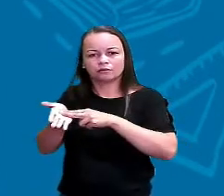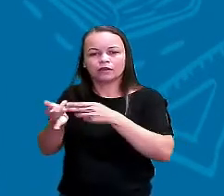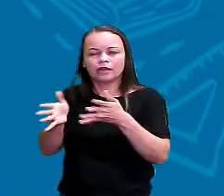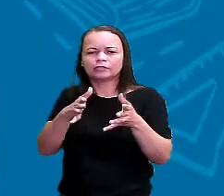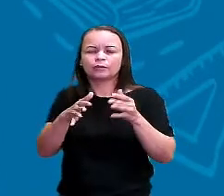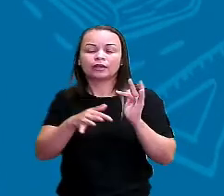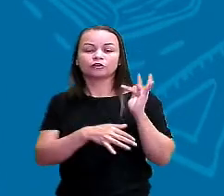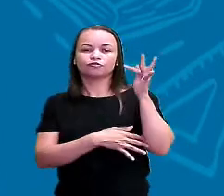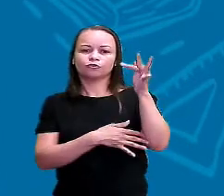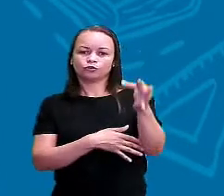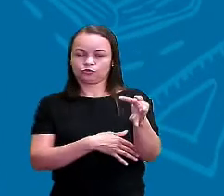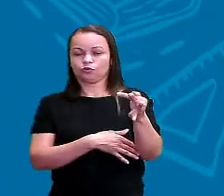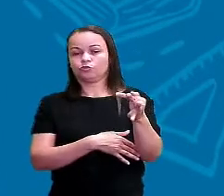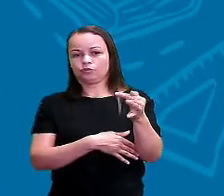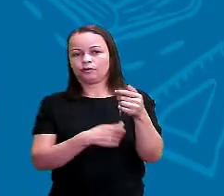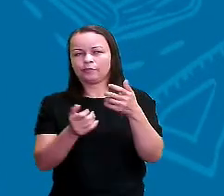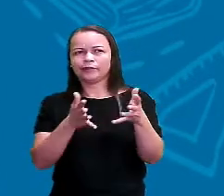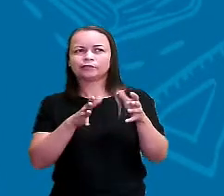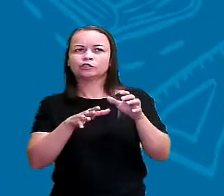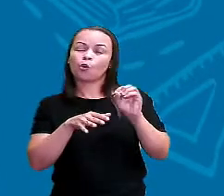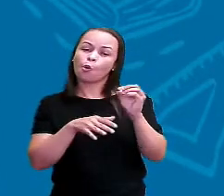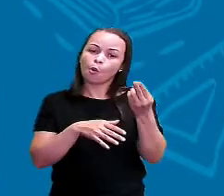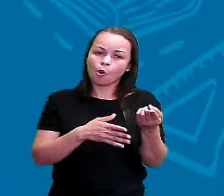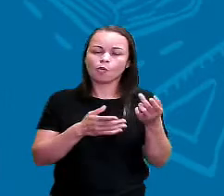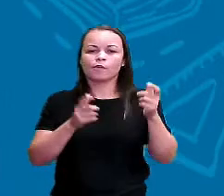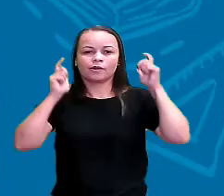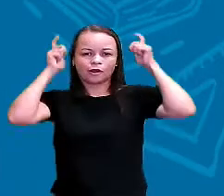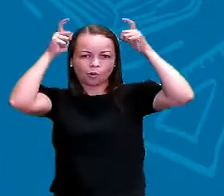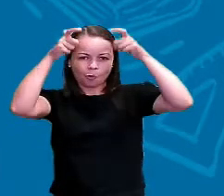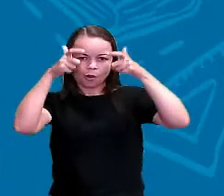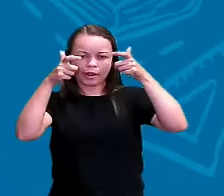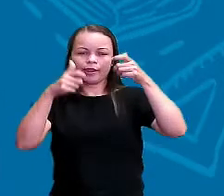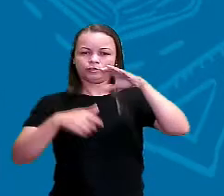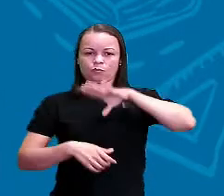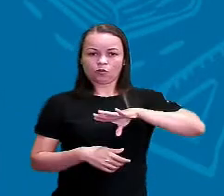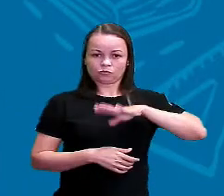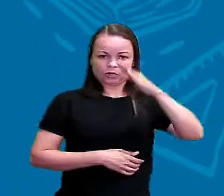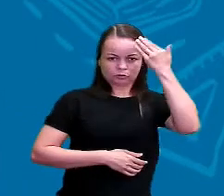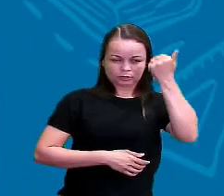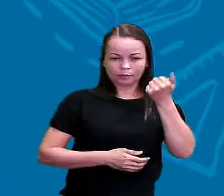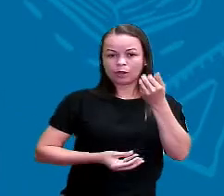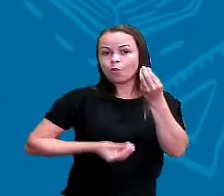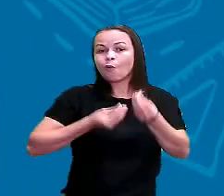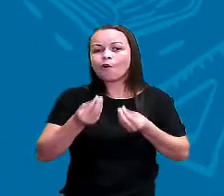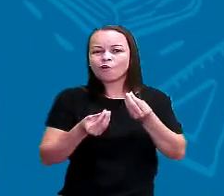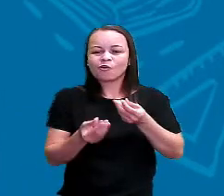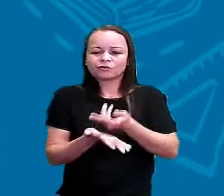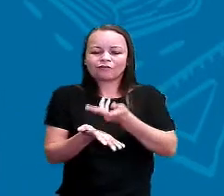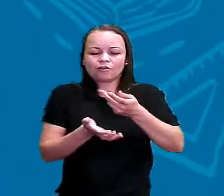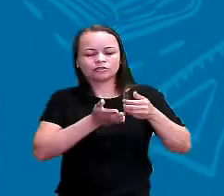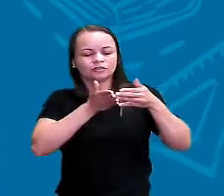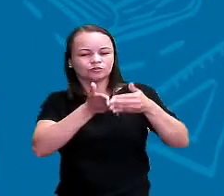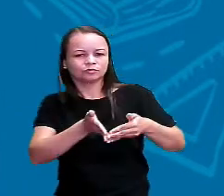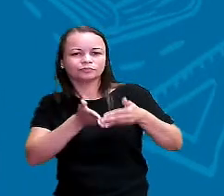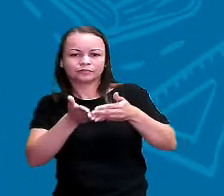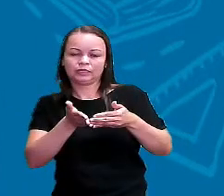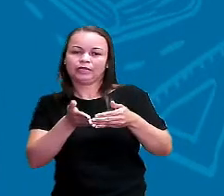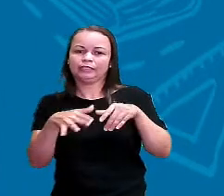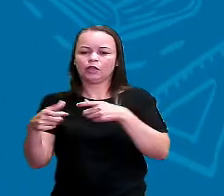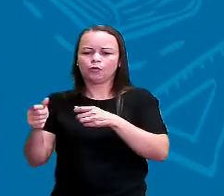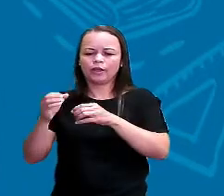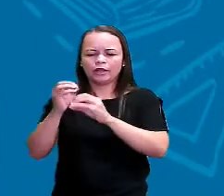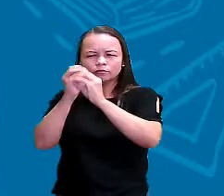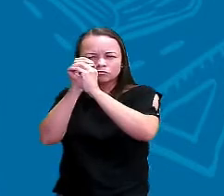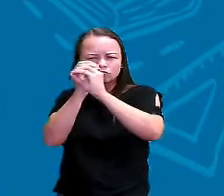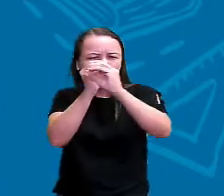mesmo para o rei de Portugal saber como é que estava a situação das expedições, tá? Então, o que ele fazia? Ele fazia registros históricos,